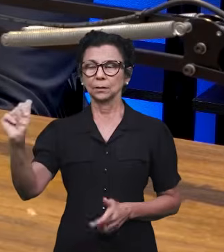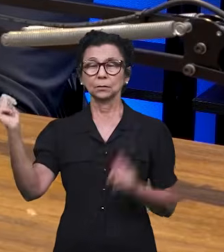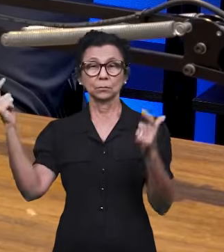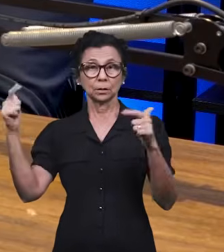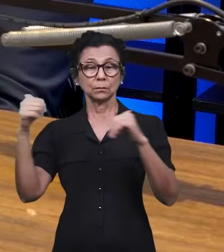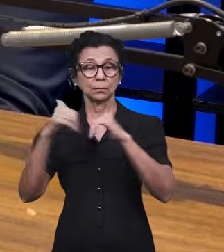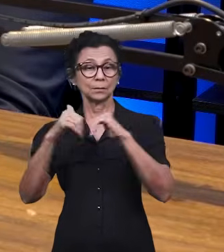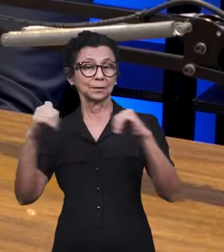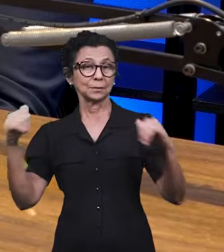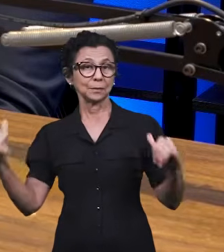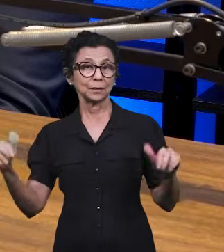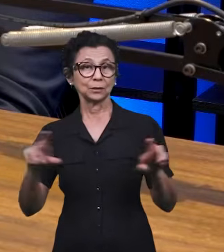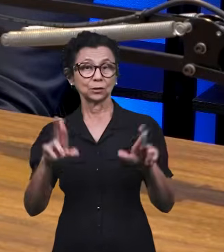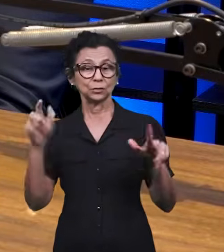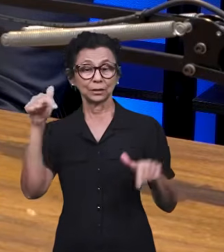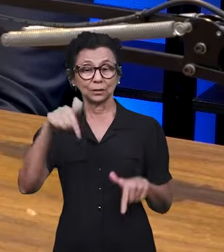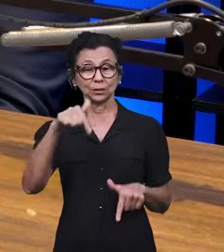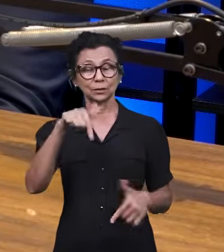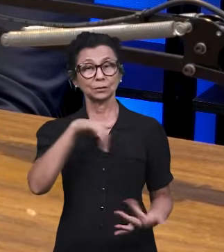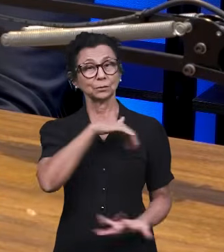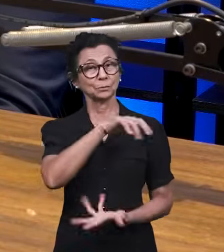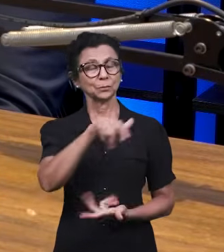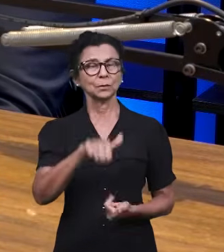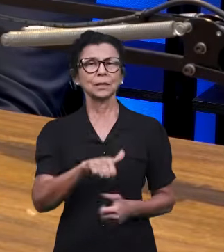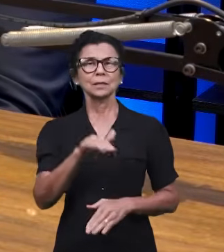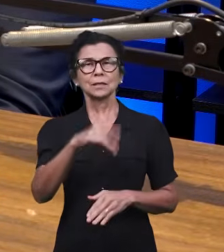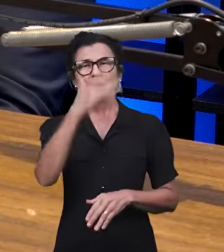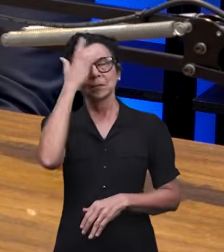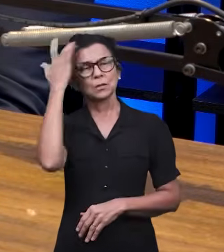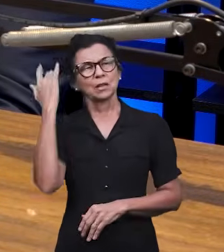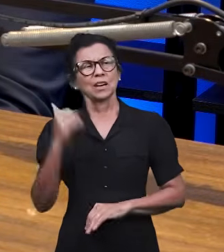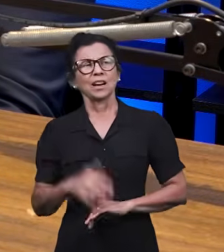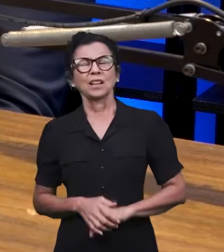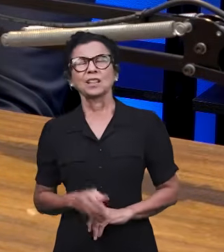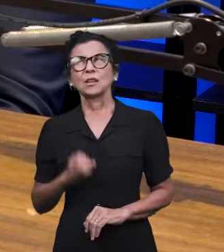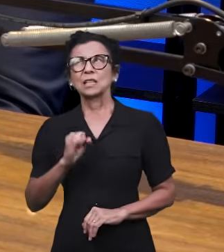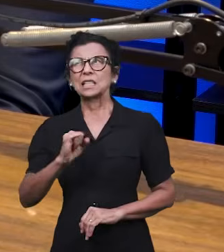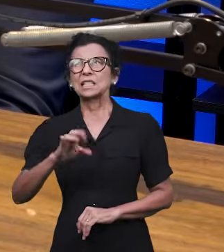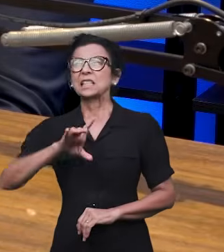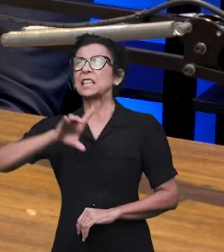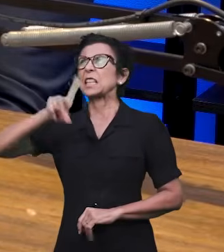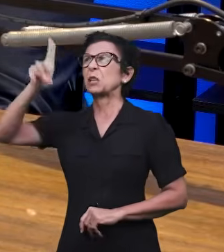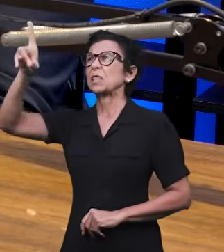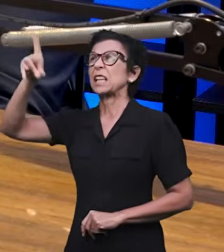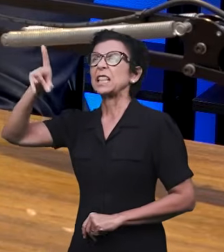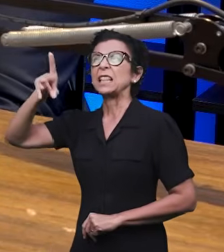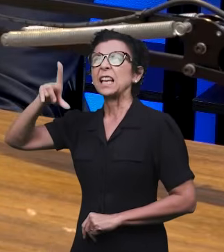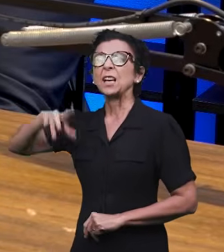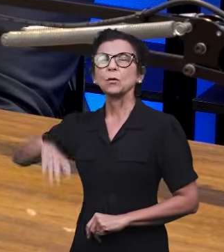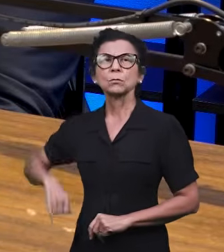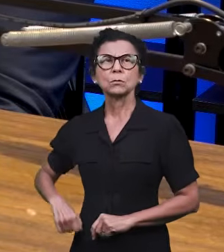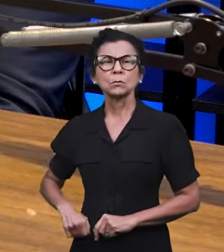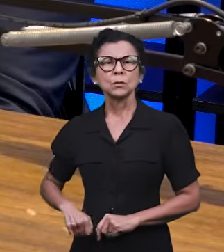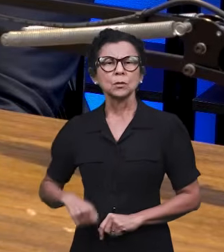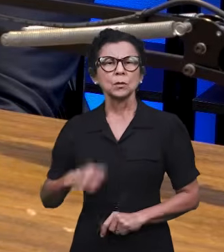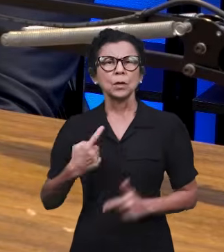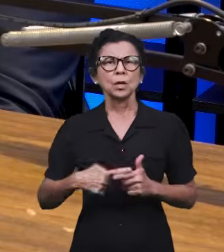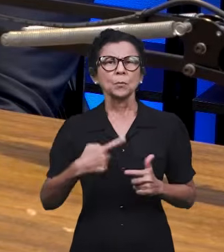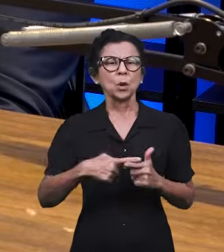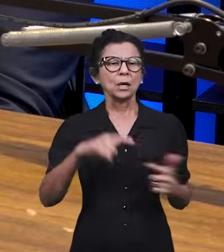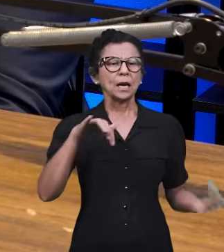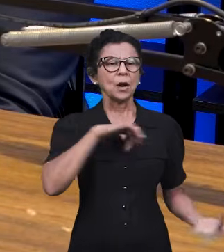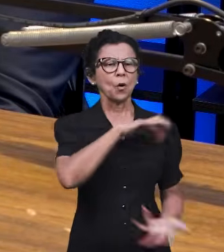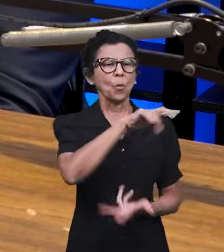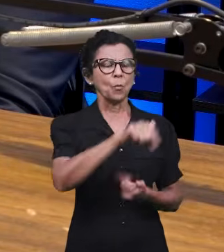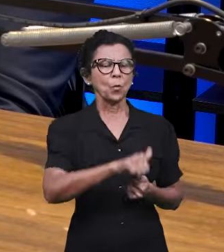separado, diferente desse lugar. Às vezes alguém pode dizer assim, olha, se Deus é Deus, é porque o mundo está da forma que está. O